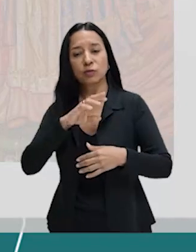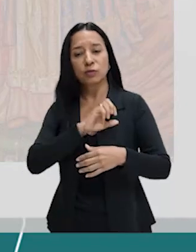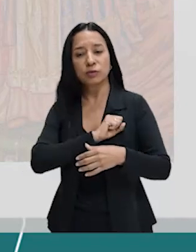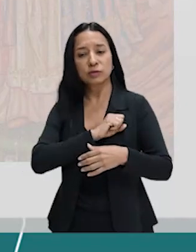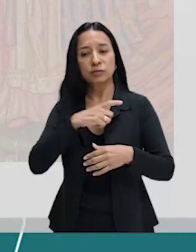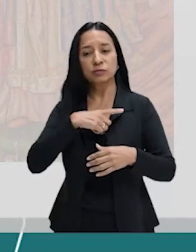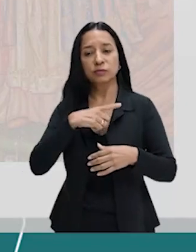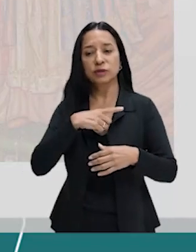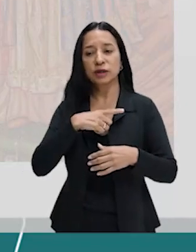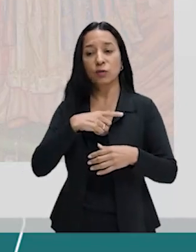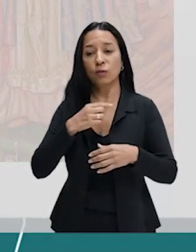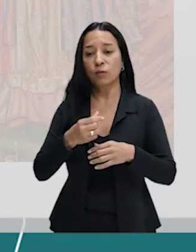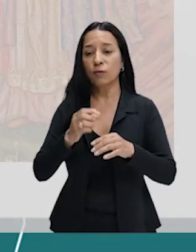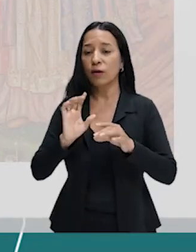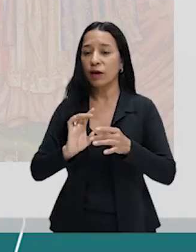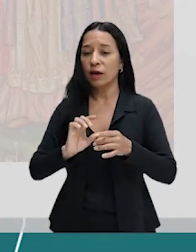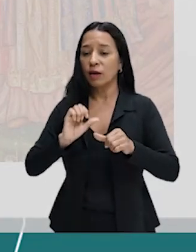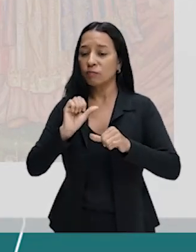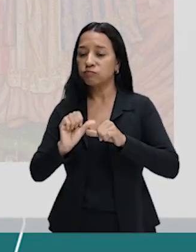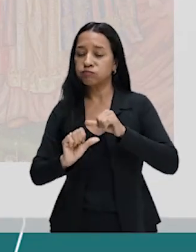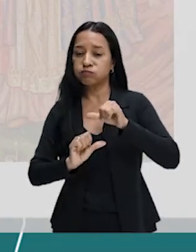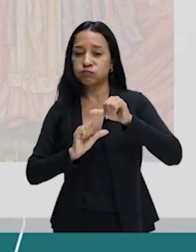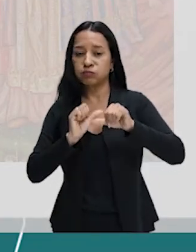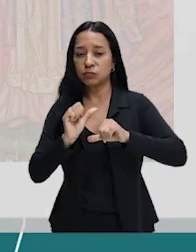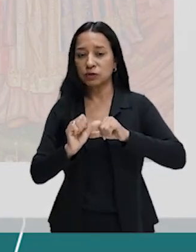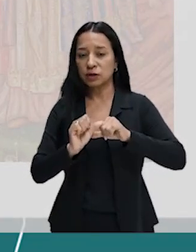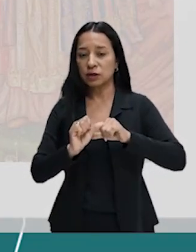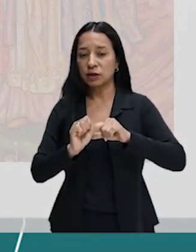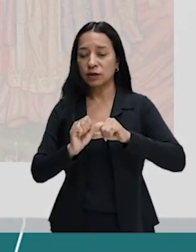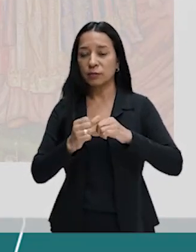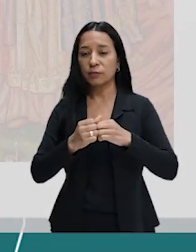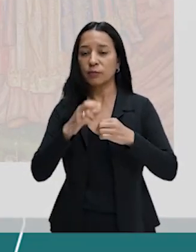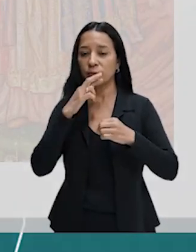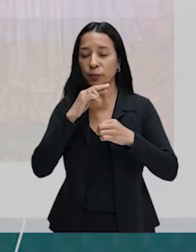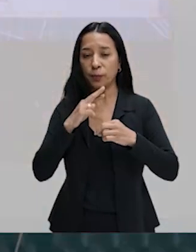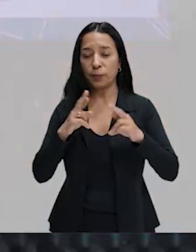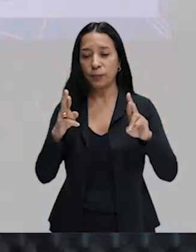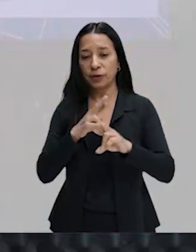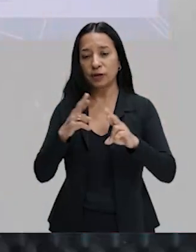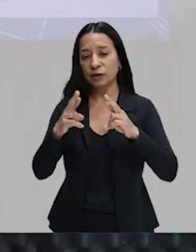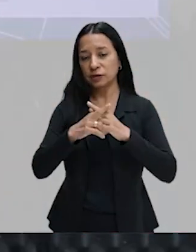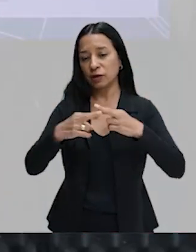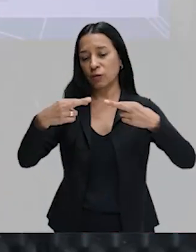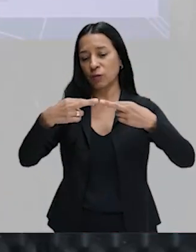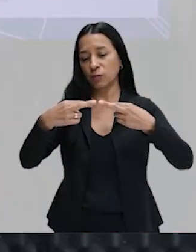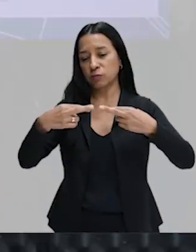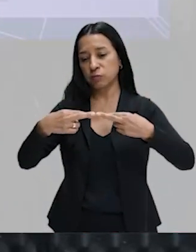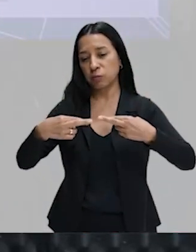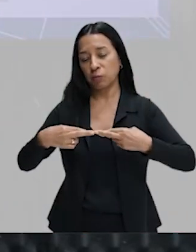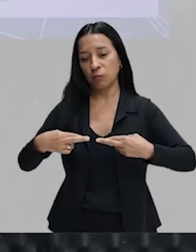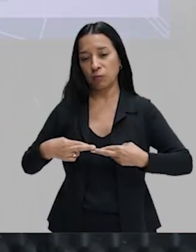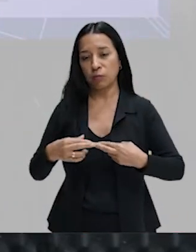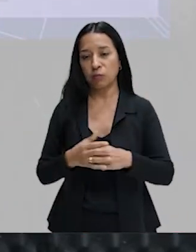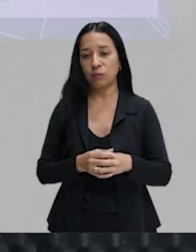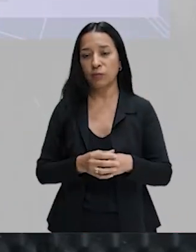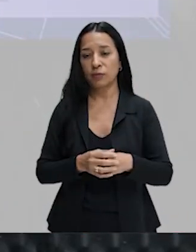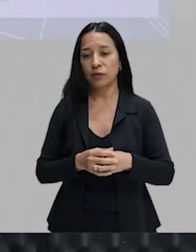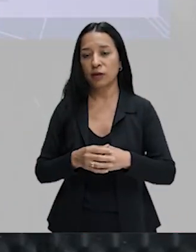hora da composição de poemas, em relação ao número de sílabas, sílabas poéticas, em